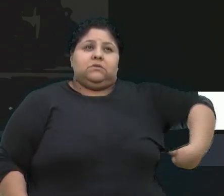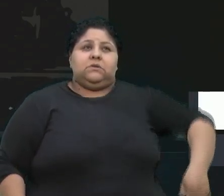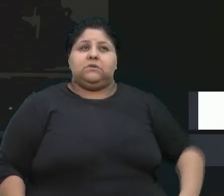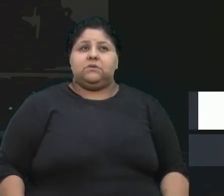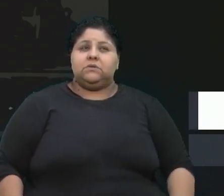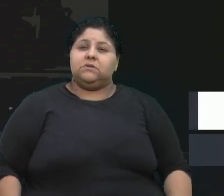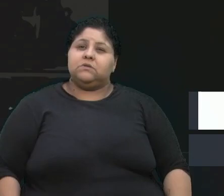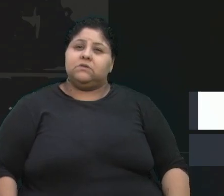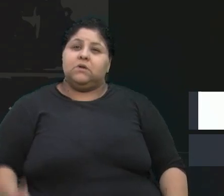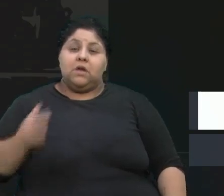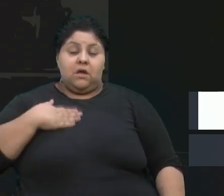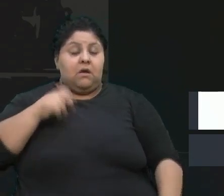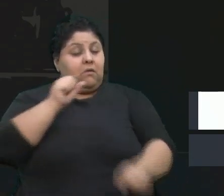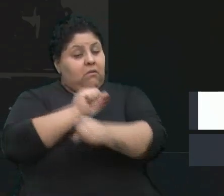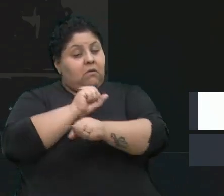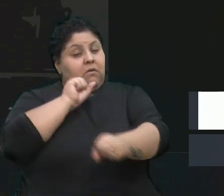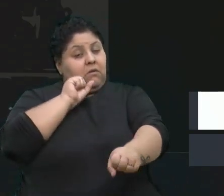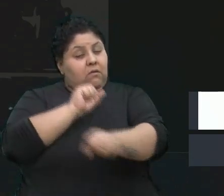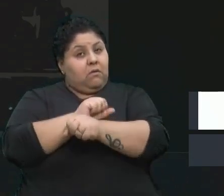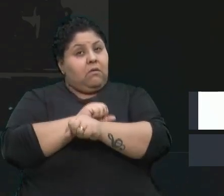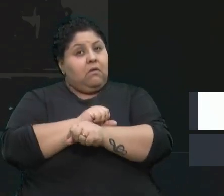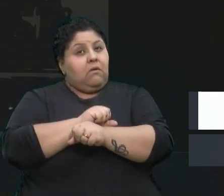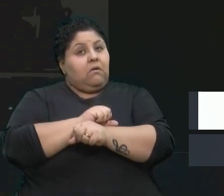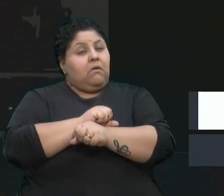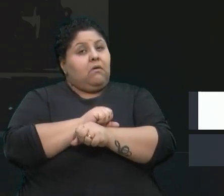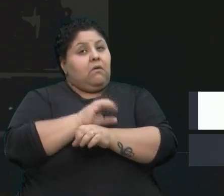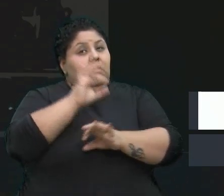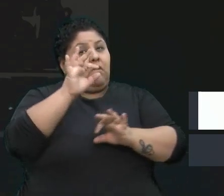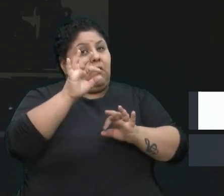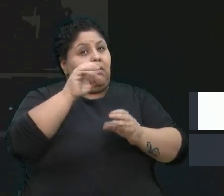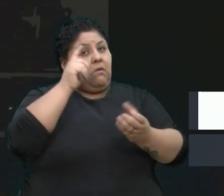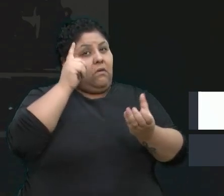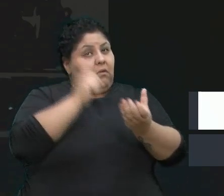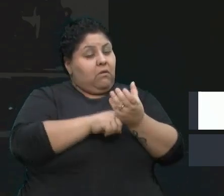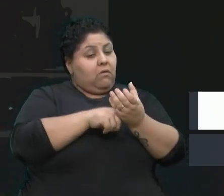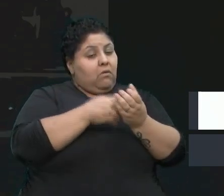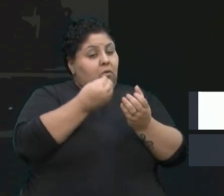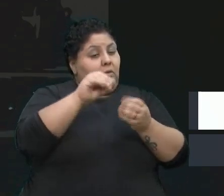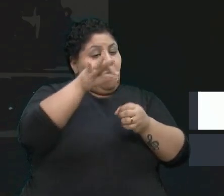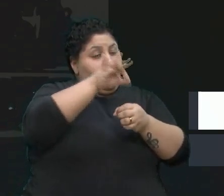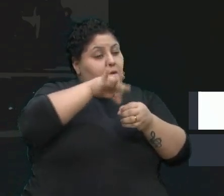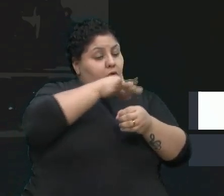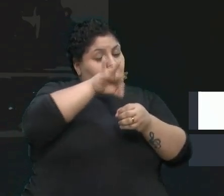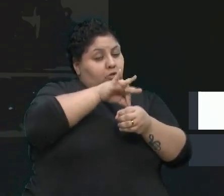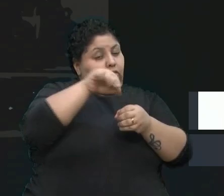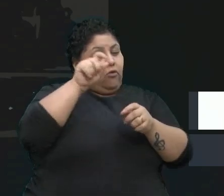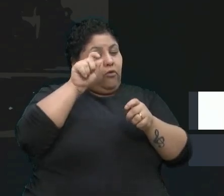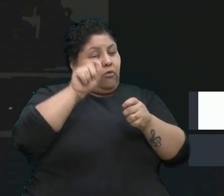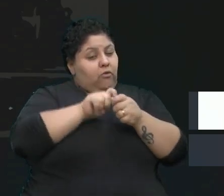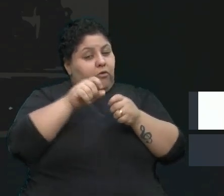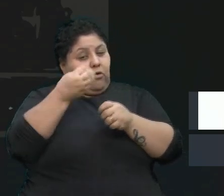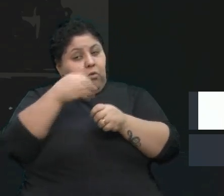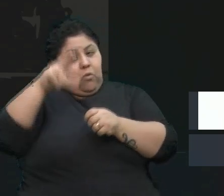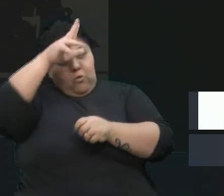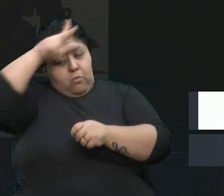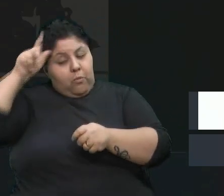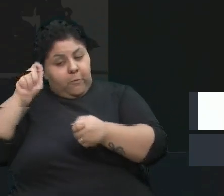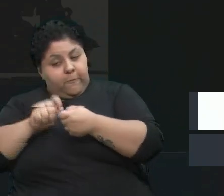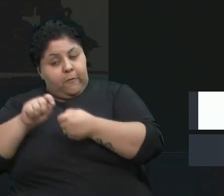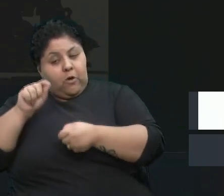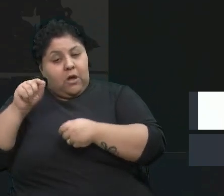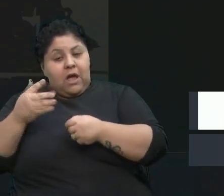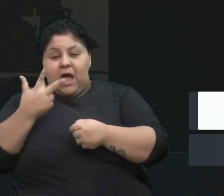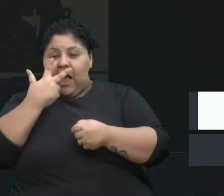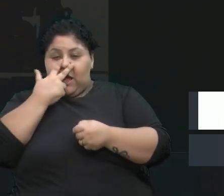Então eu espero que eles se acertem hoje lá, né? Ou a concessionária faça, ou o município faça. Como está, não